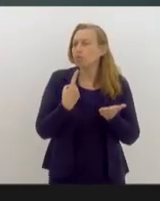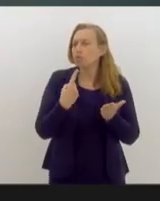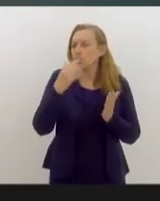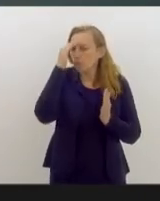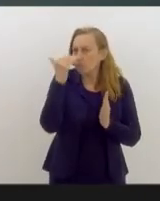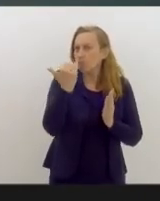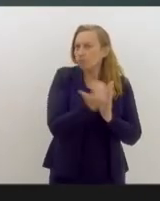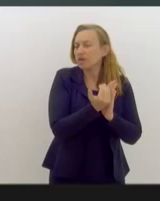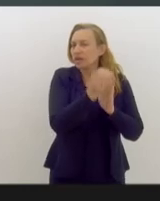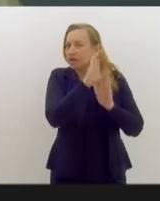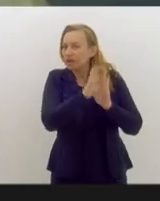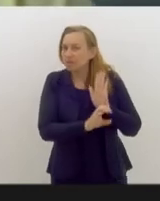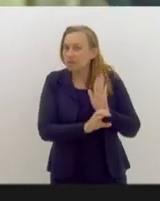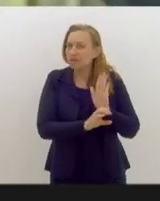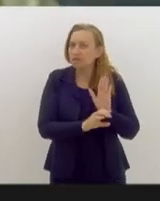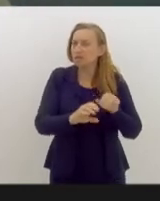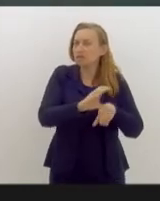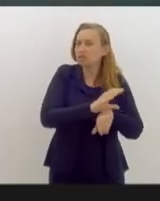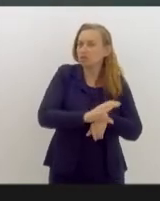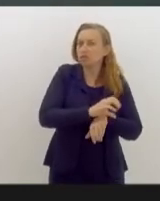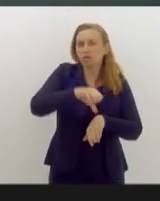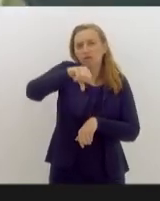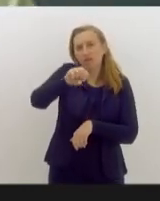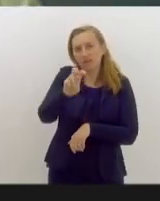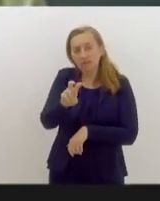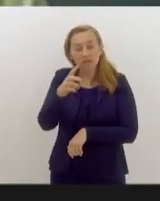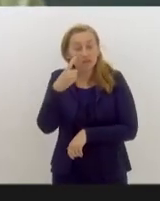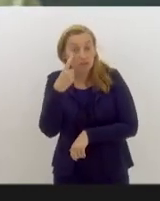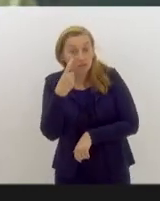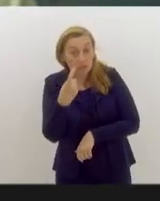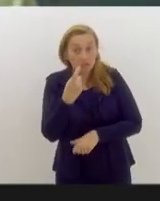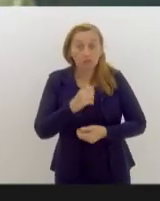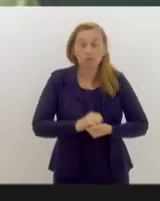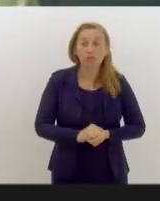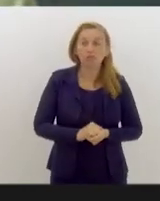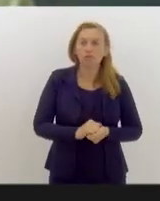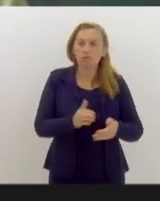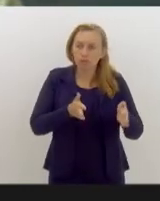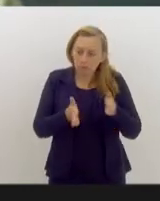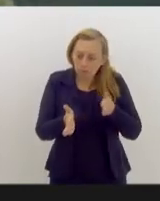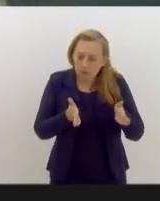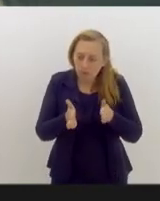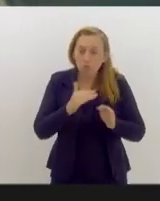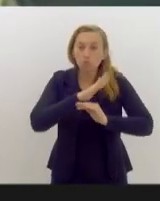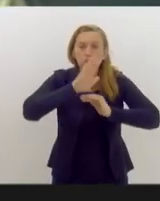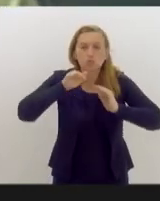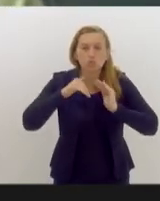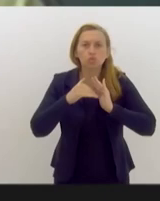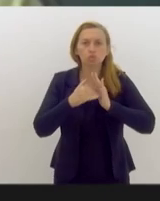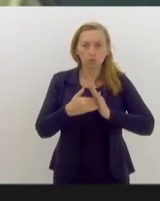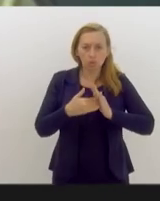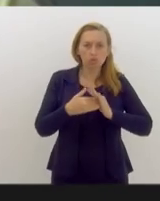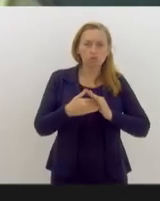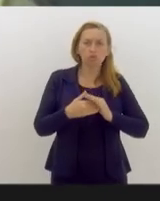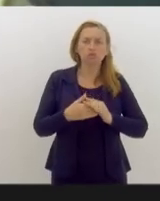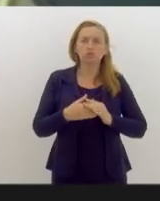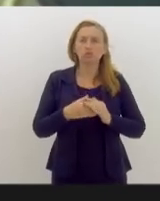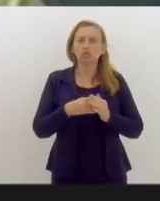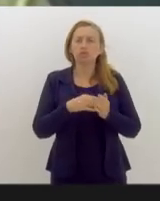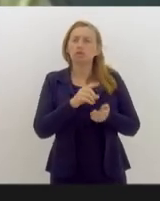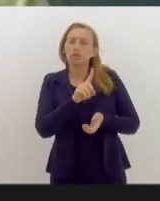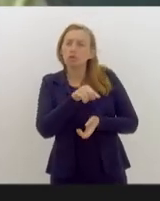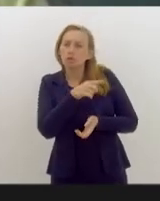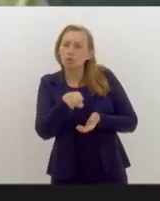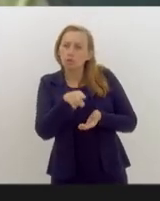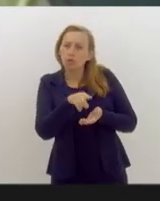constitucional 95 e que aí a gente vivenciou durante todo esse período, né, o corte de verbas